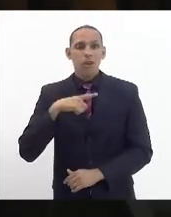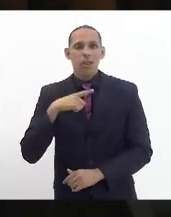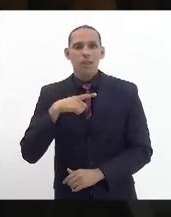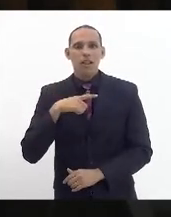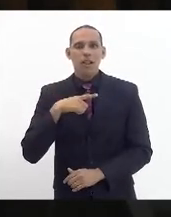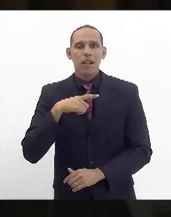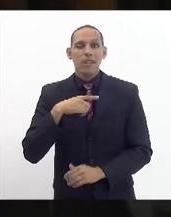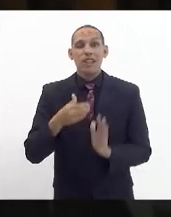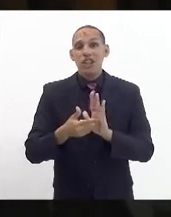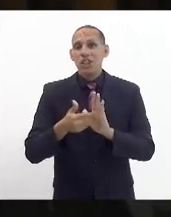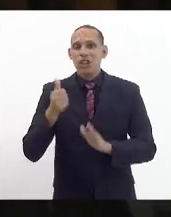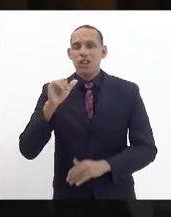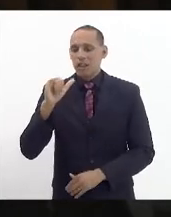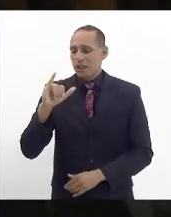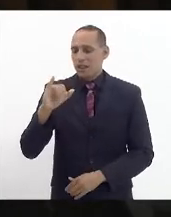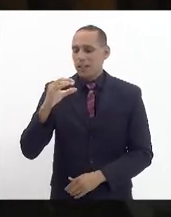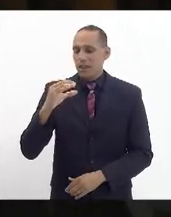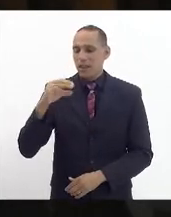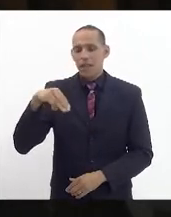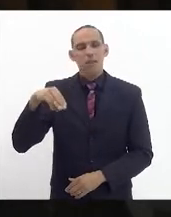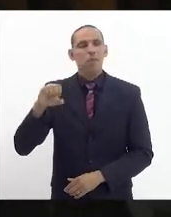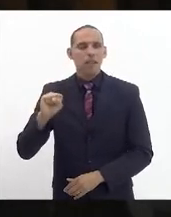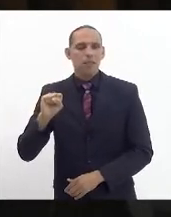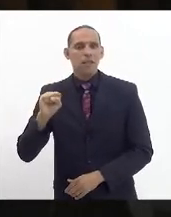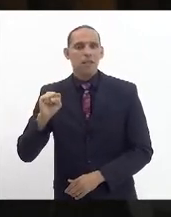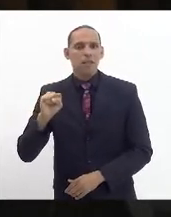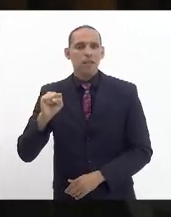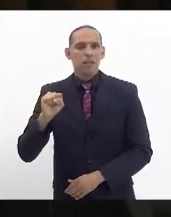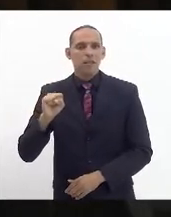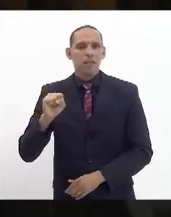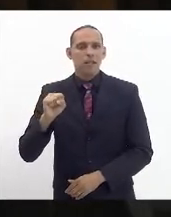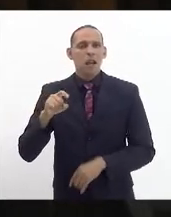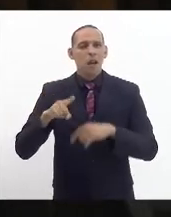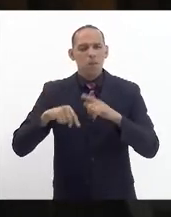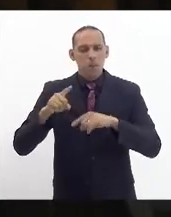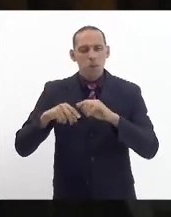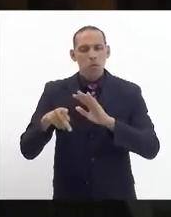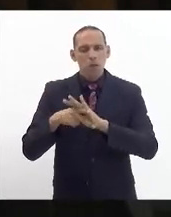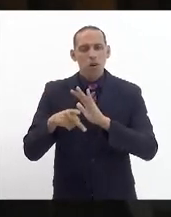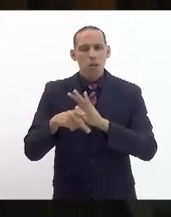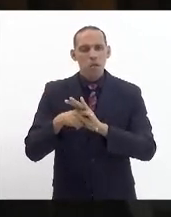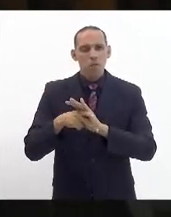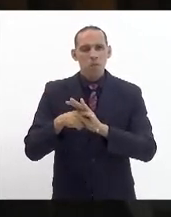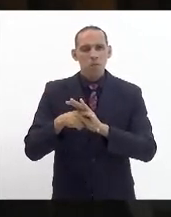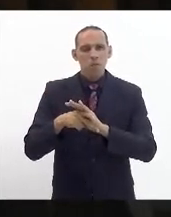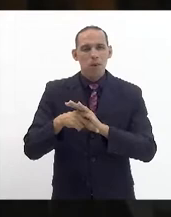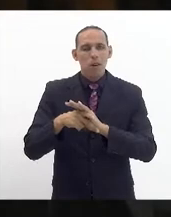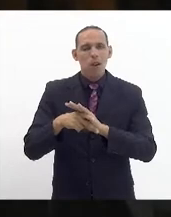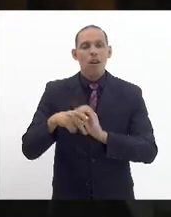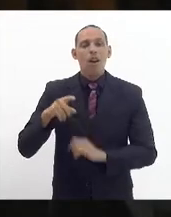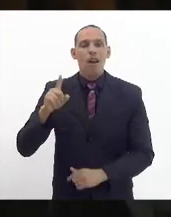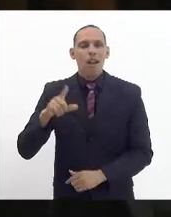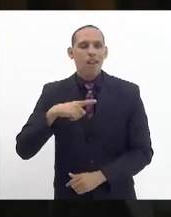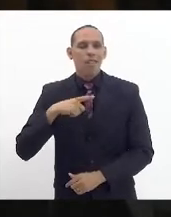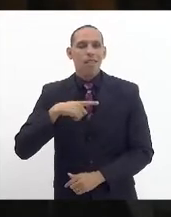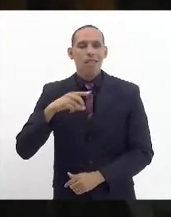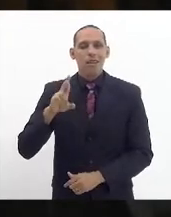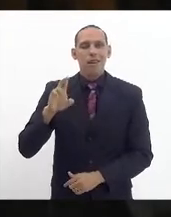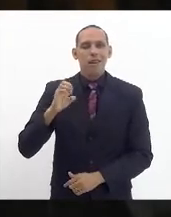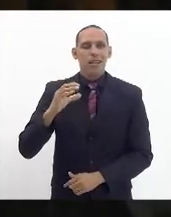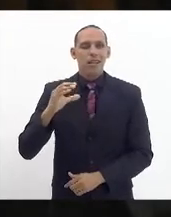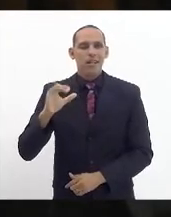de ICMS os produtos originados de material reciclado. Isso é importante